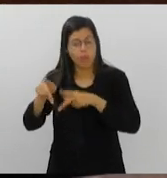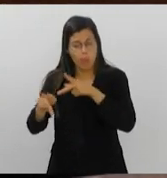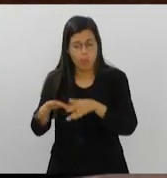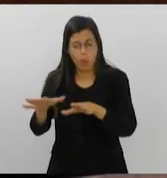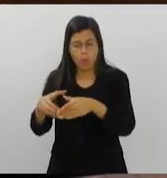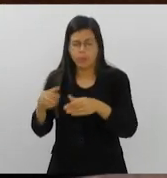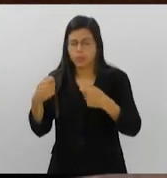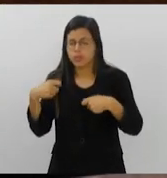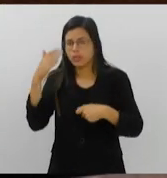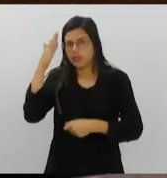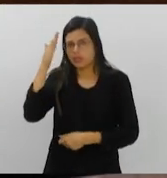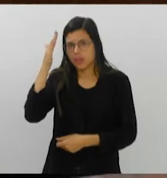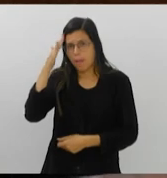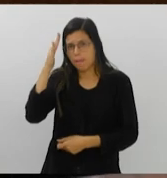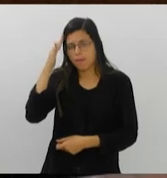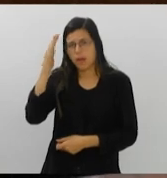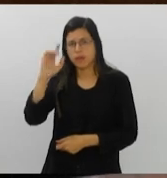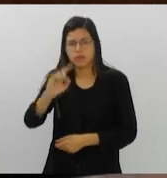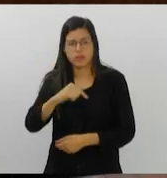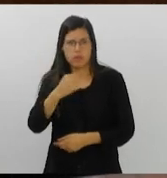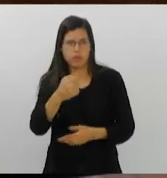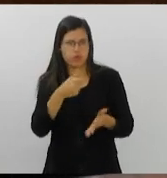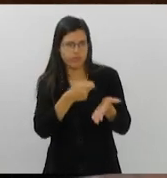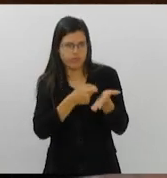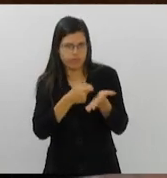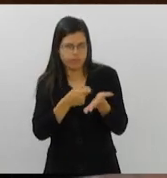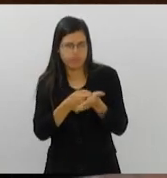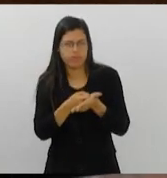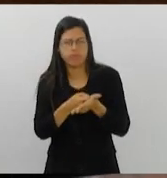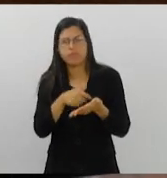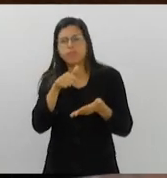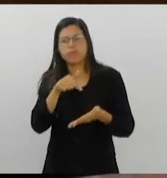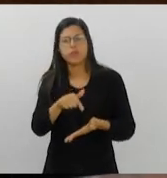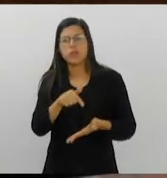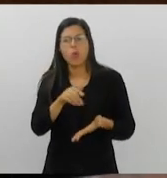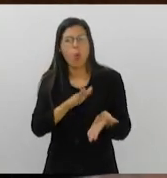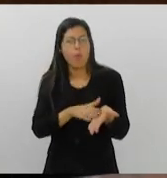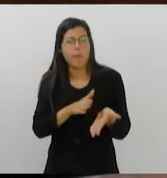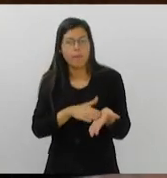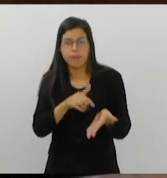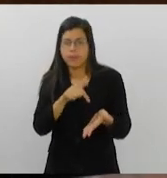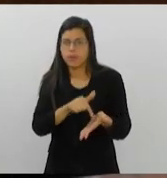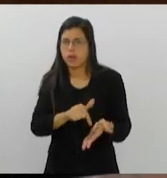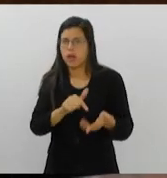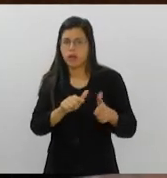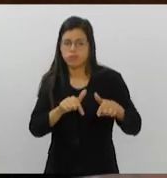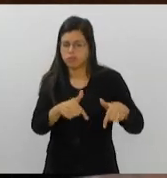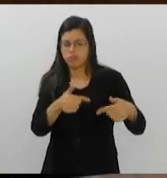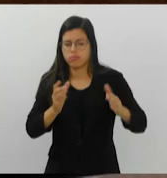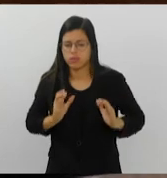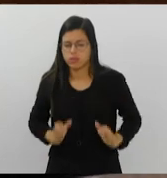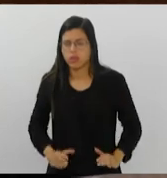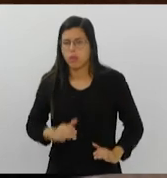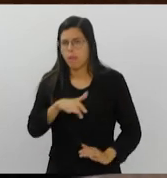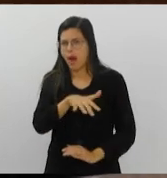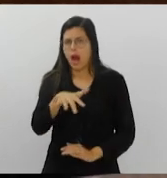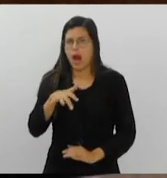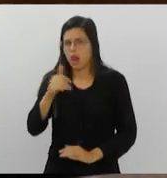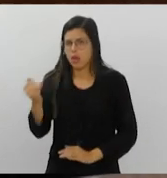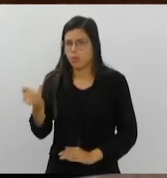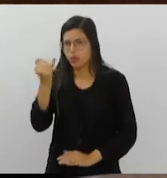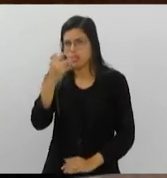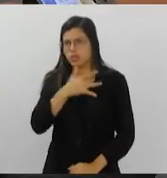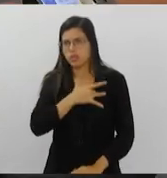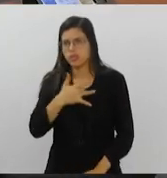para poder depois cobrar o exercício da sua cidadania numa área tão essencial que é a